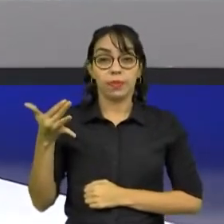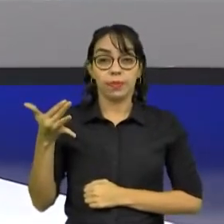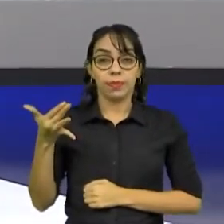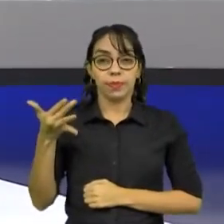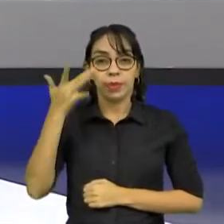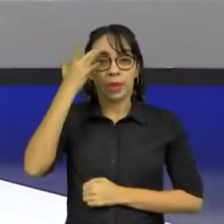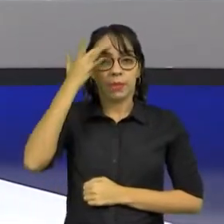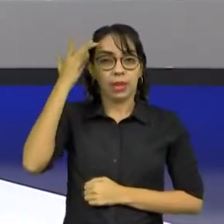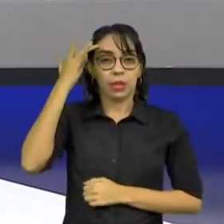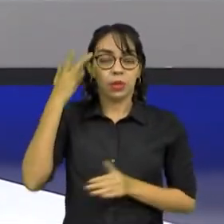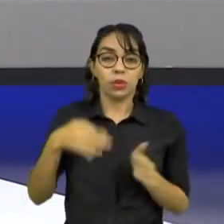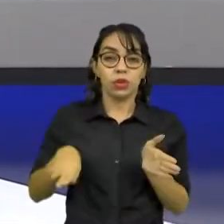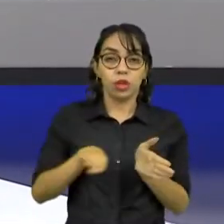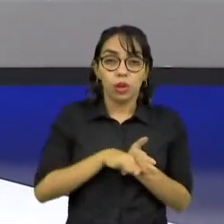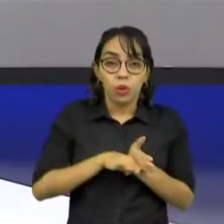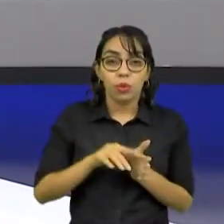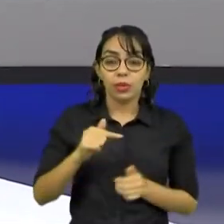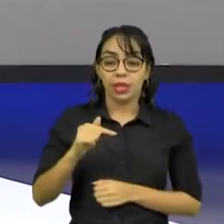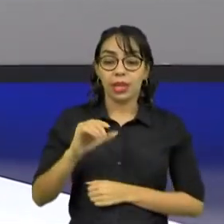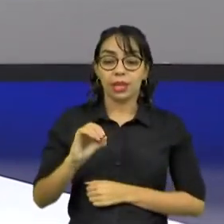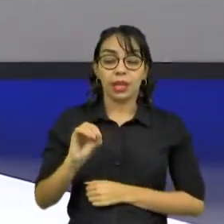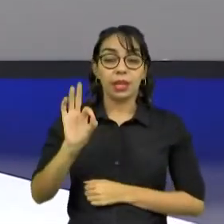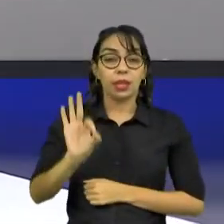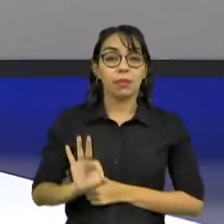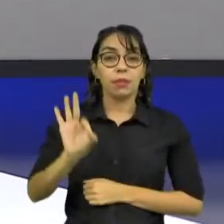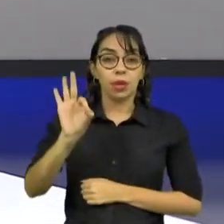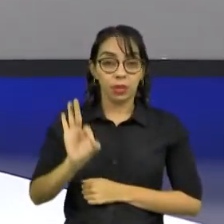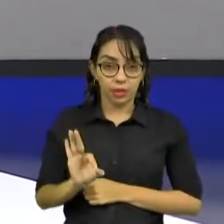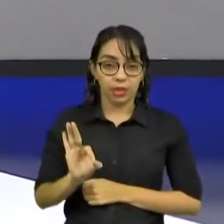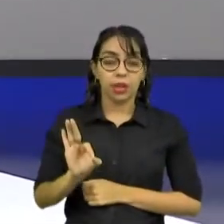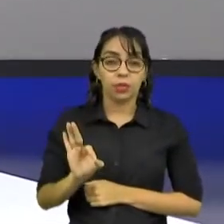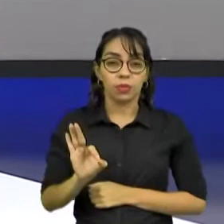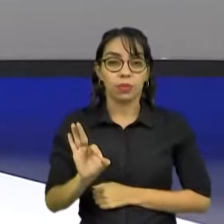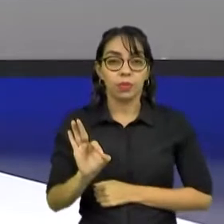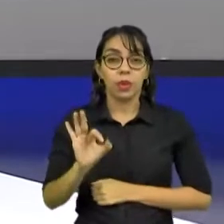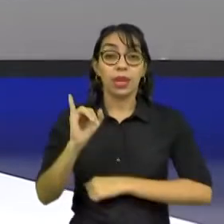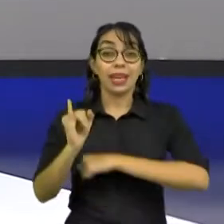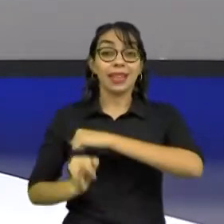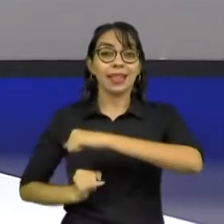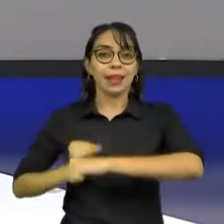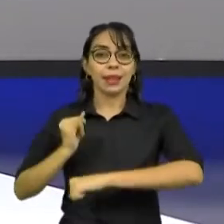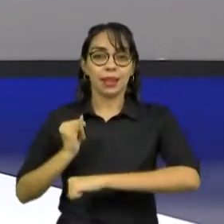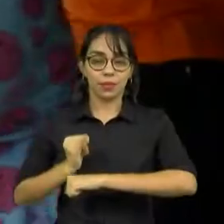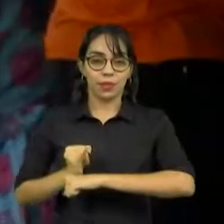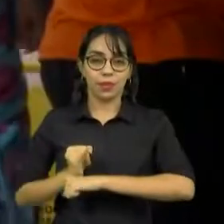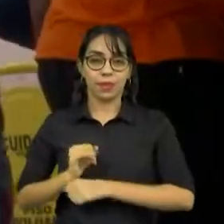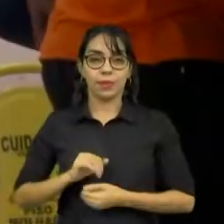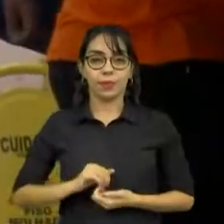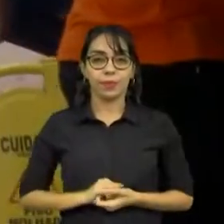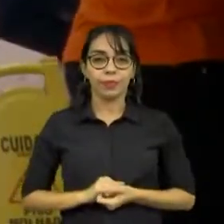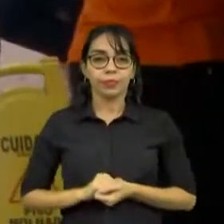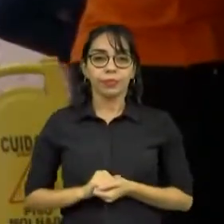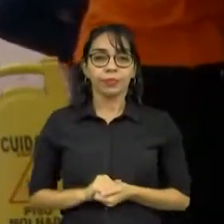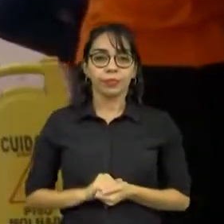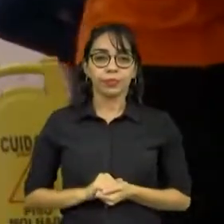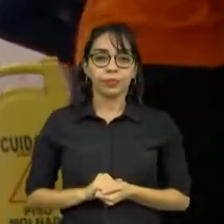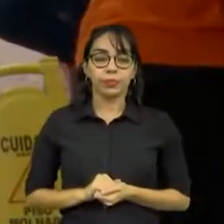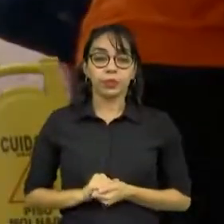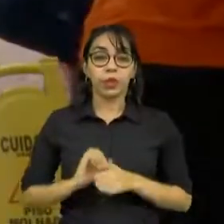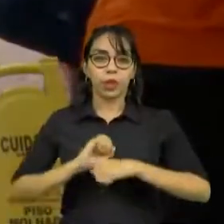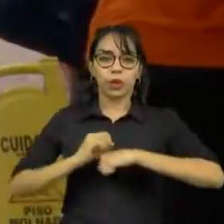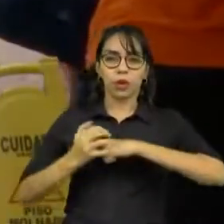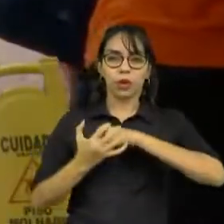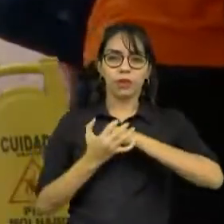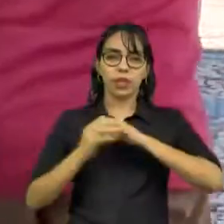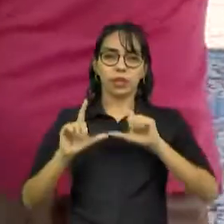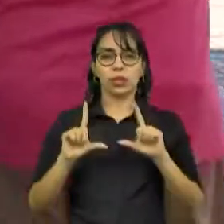de 70% de todo o desembarque internacional de 2021. A diminuição dos casos de